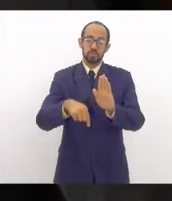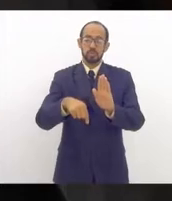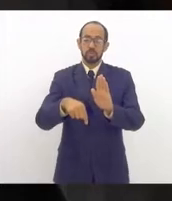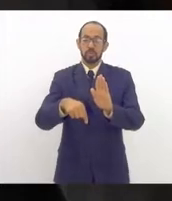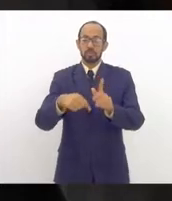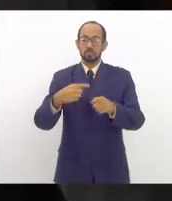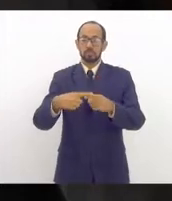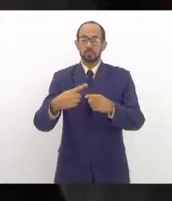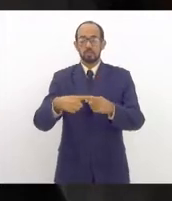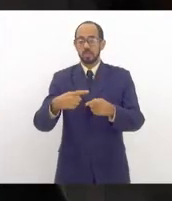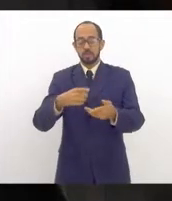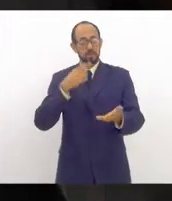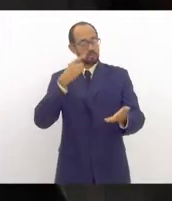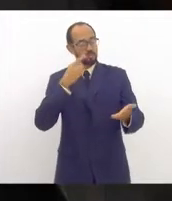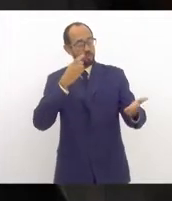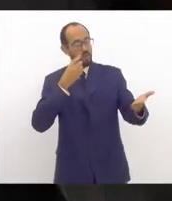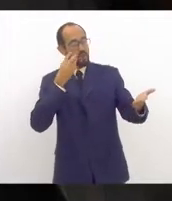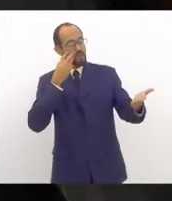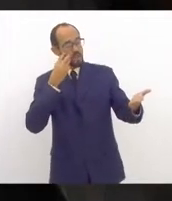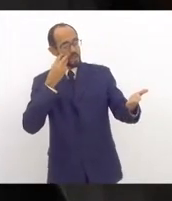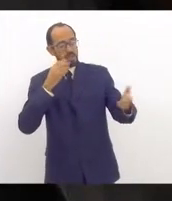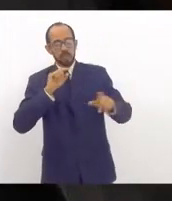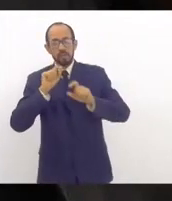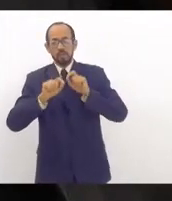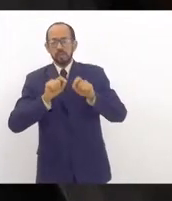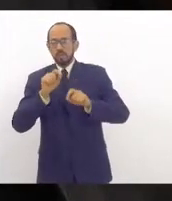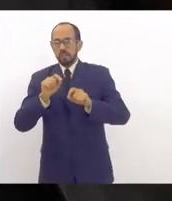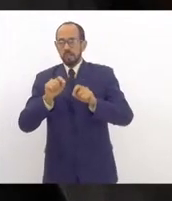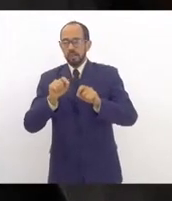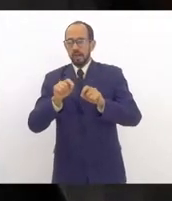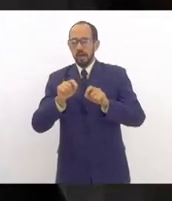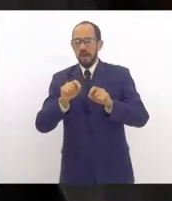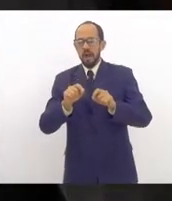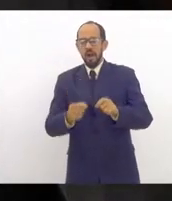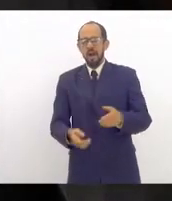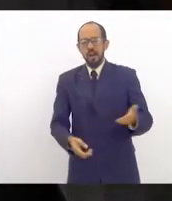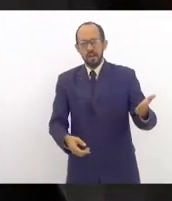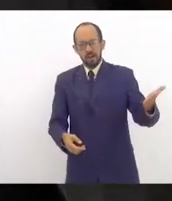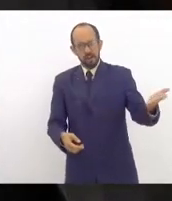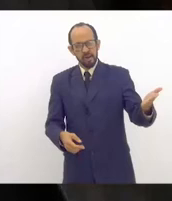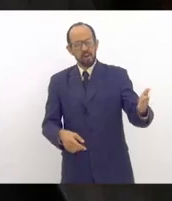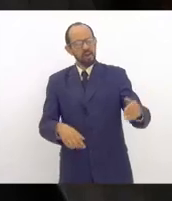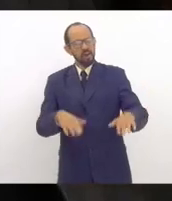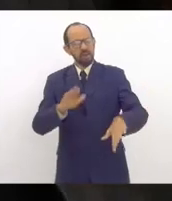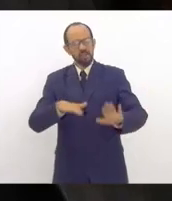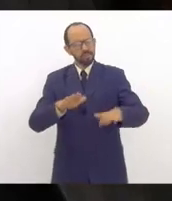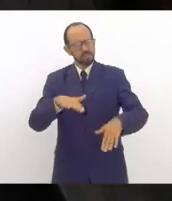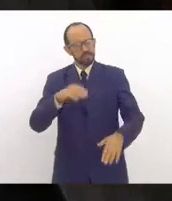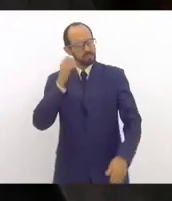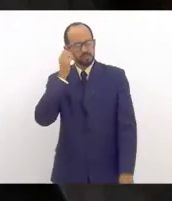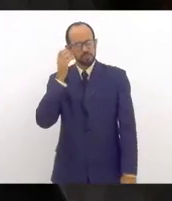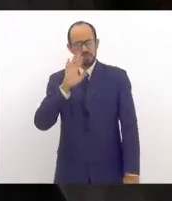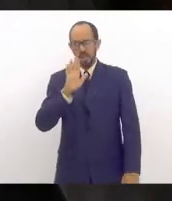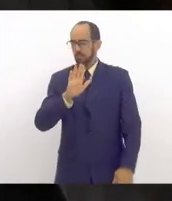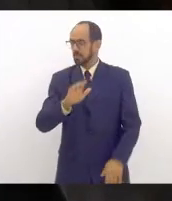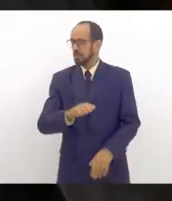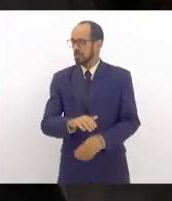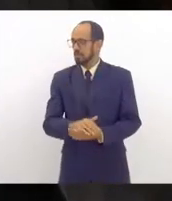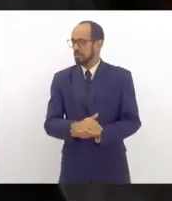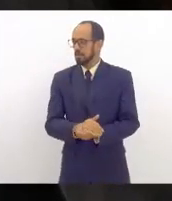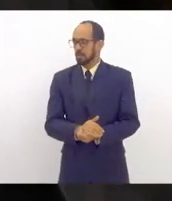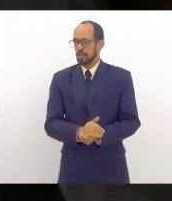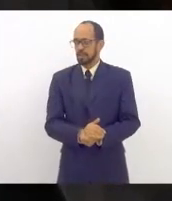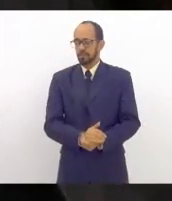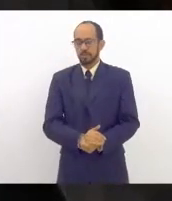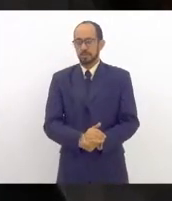porque o Deputado valdec Carneiro você excelência não há de lembrar mas nós